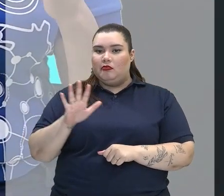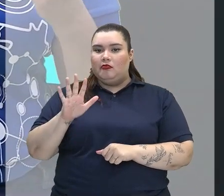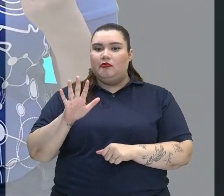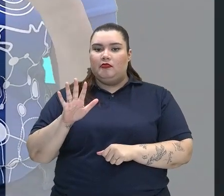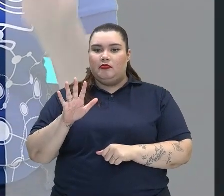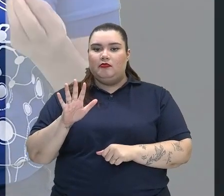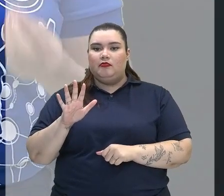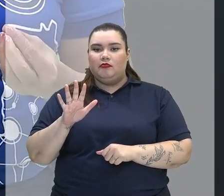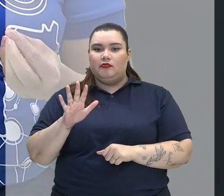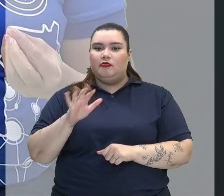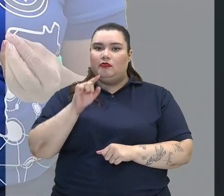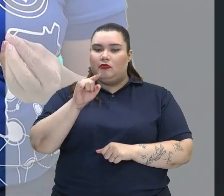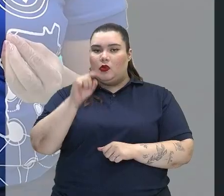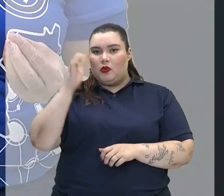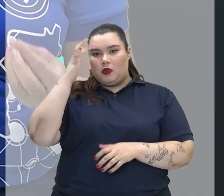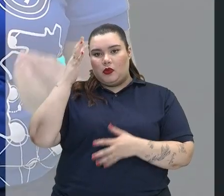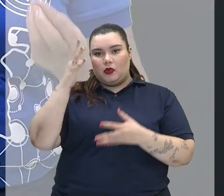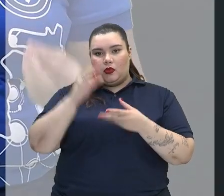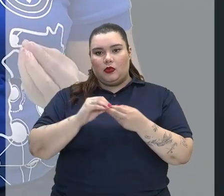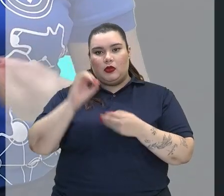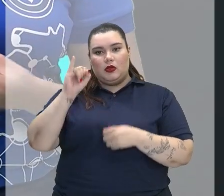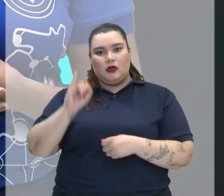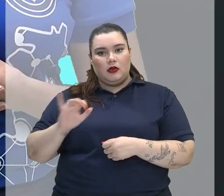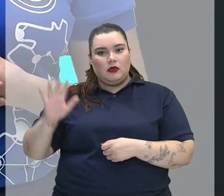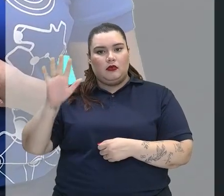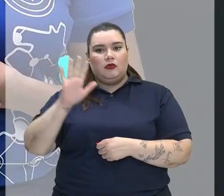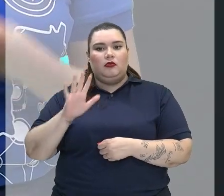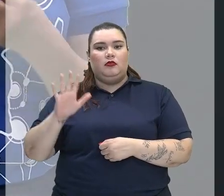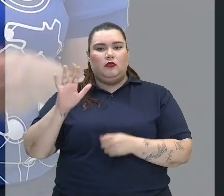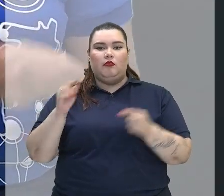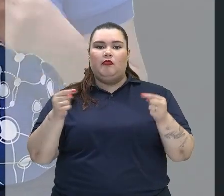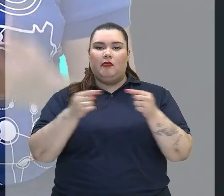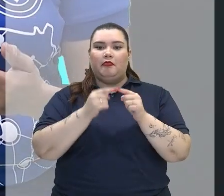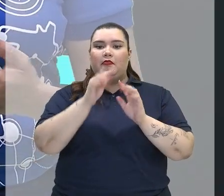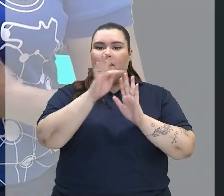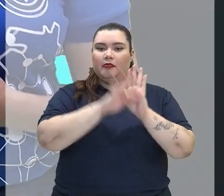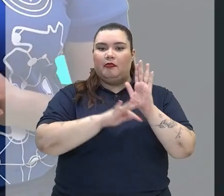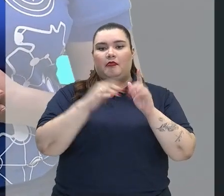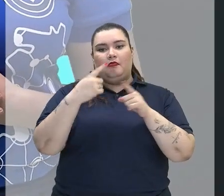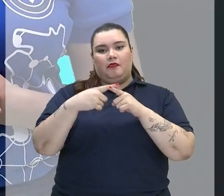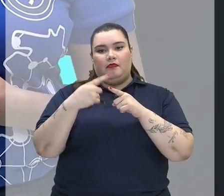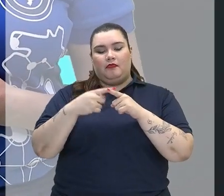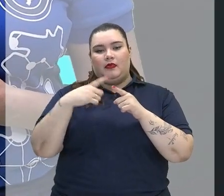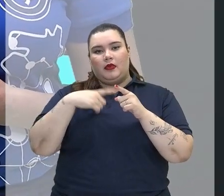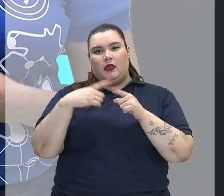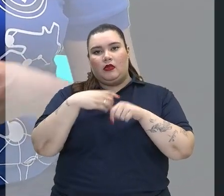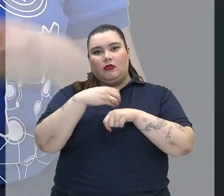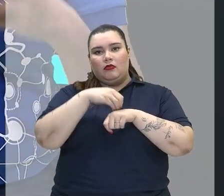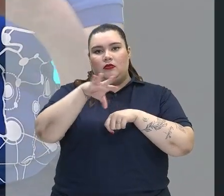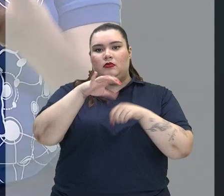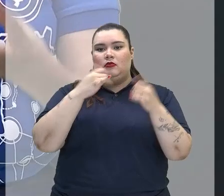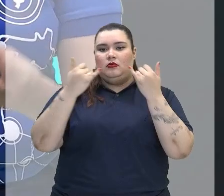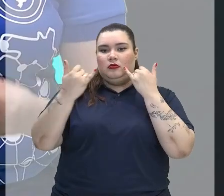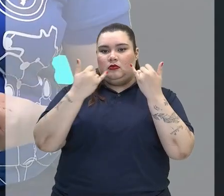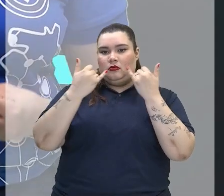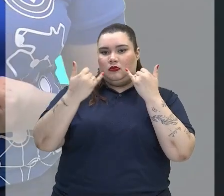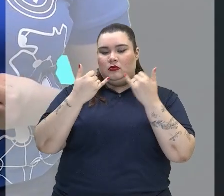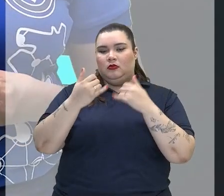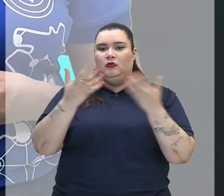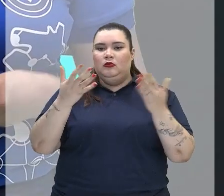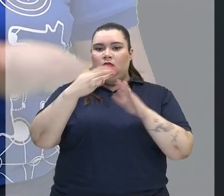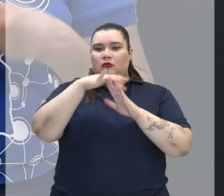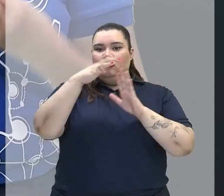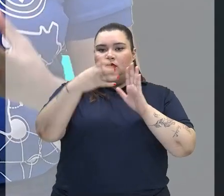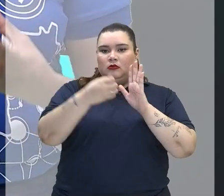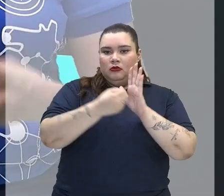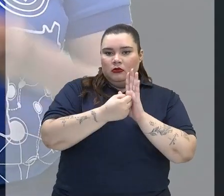você compreende essa imagem, é claro que é um texto, porque passou a informação. Os símbolos, né,